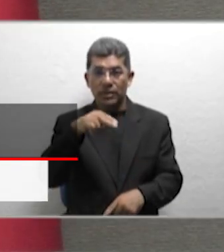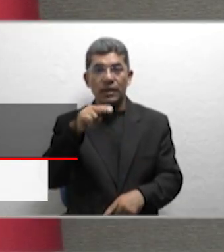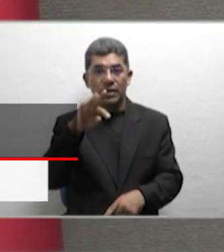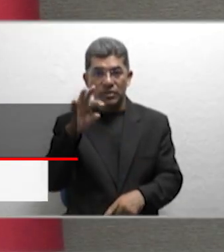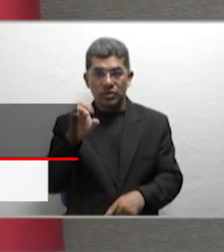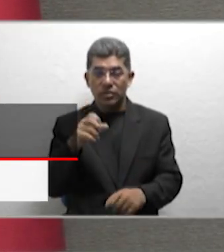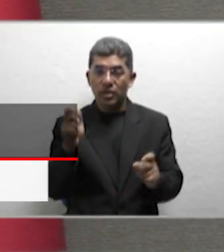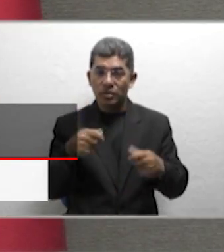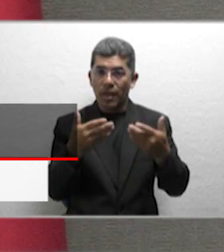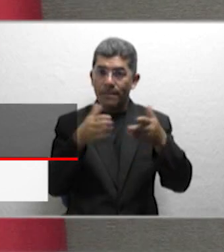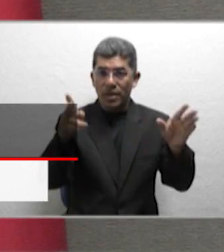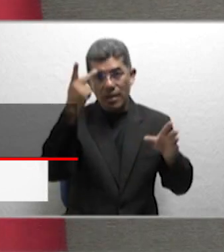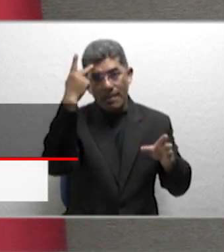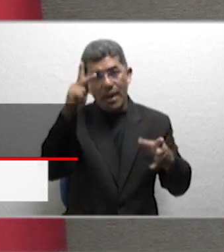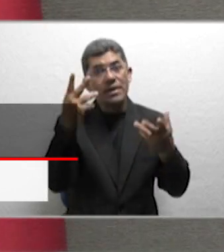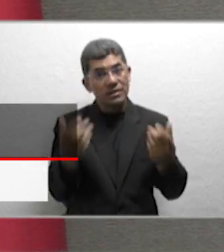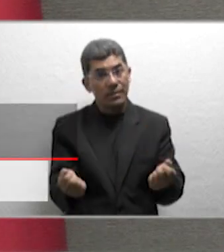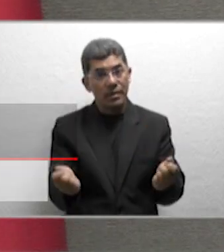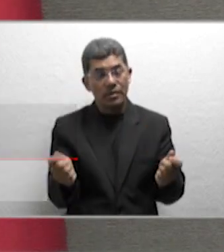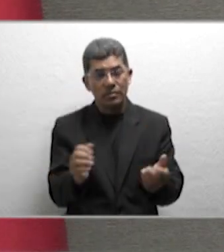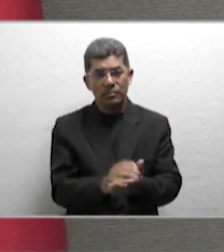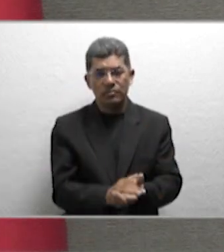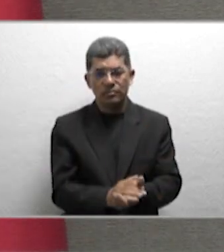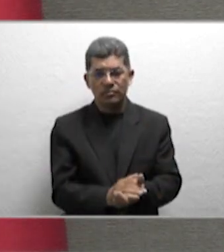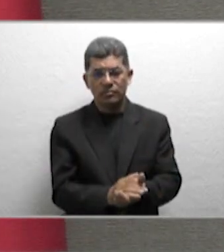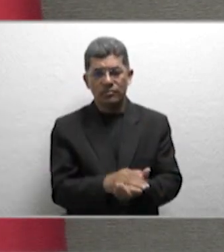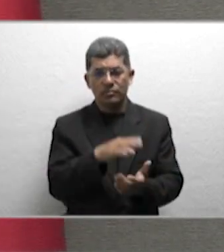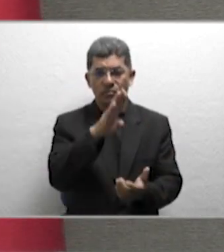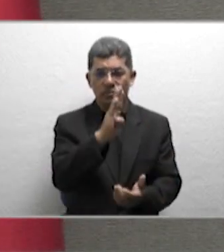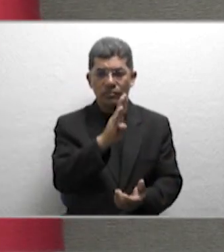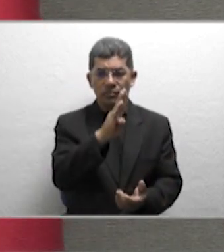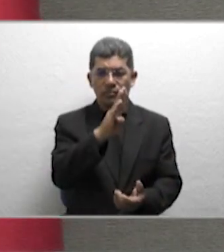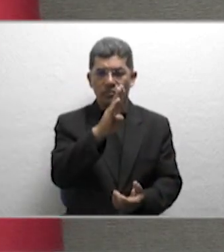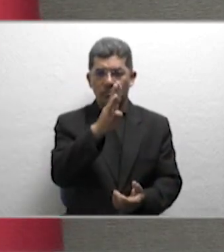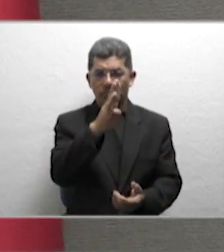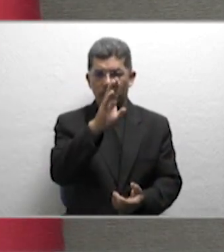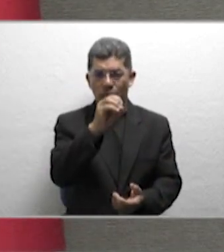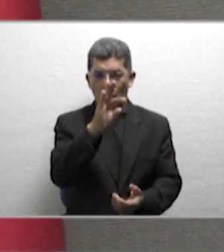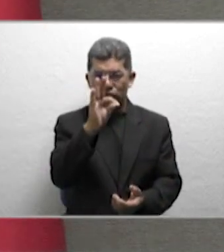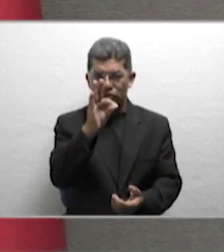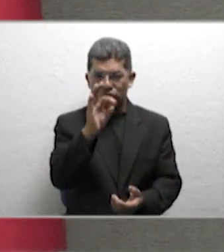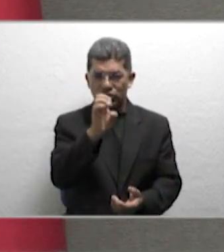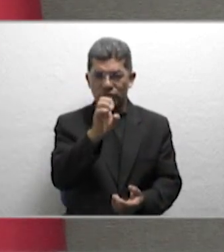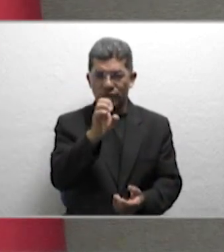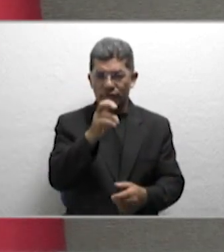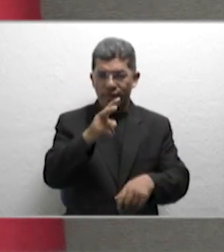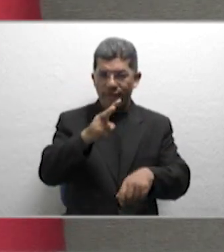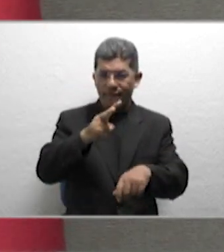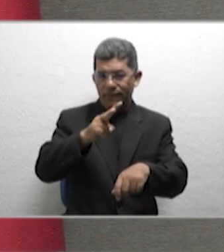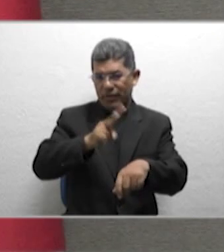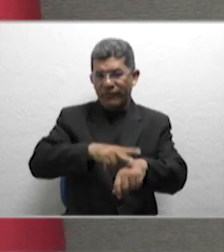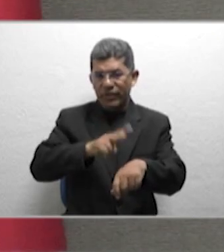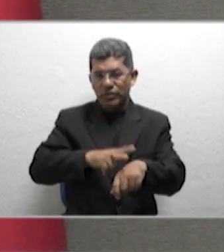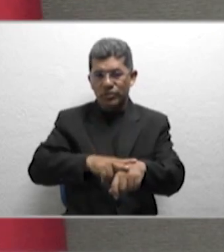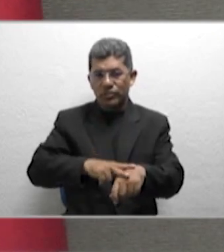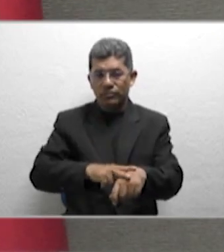abertas para receber potes de vidro Sabe aqueles potes de maionese